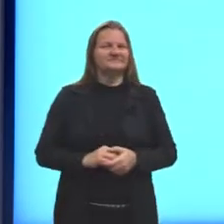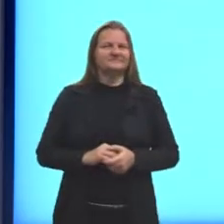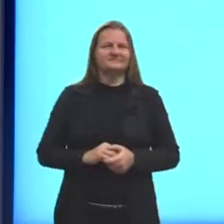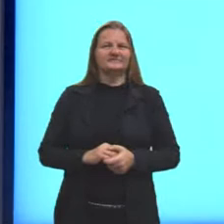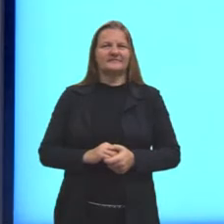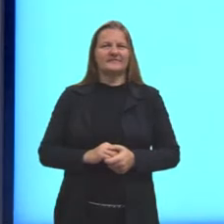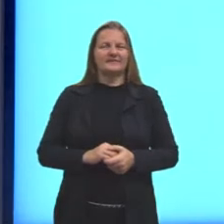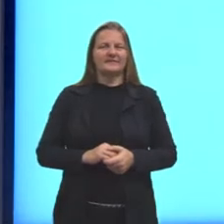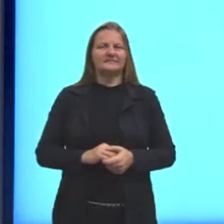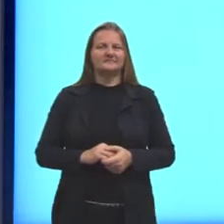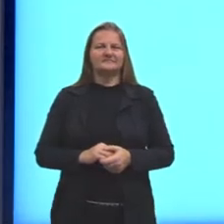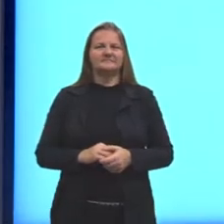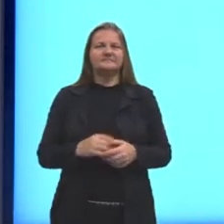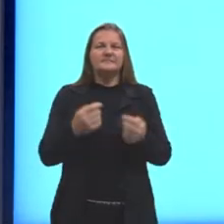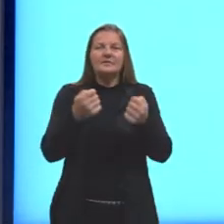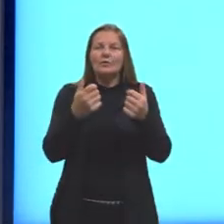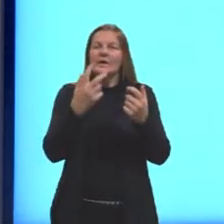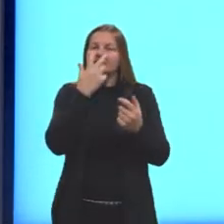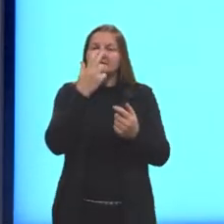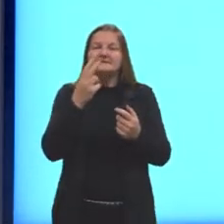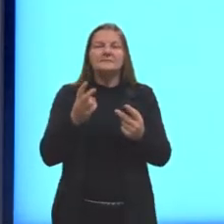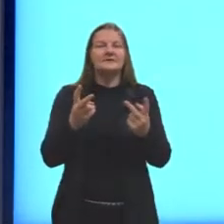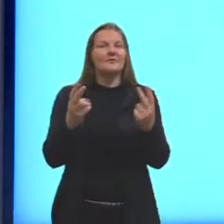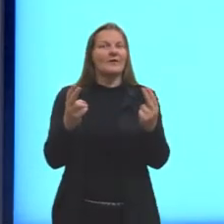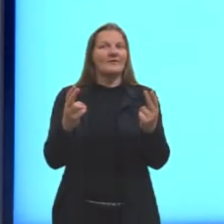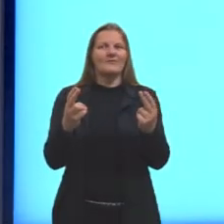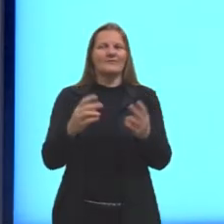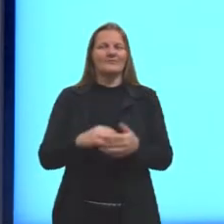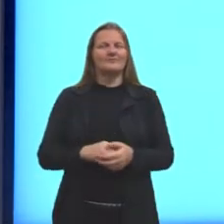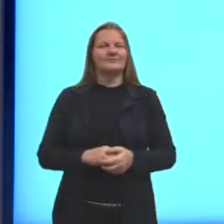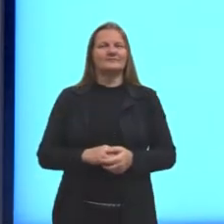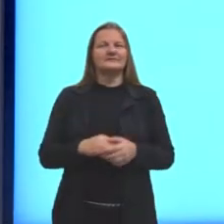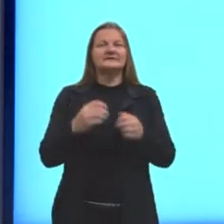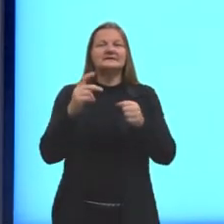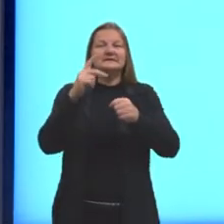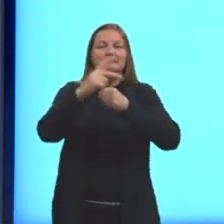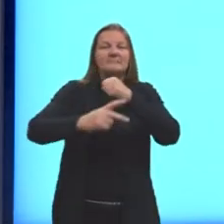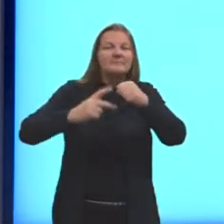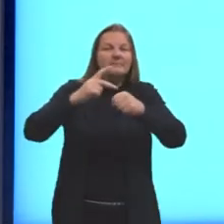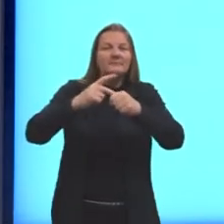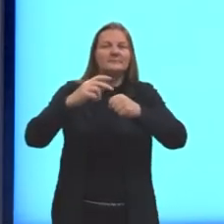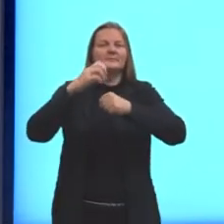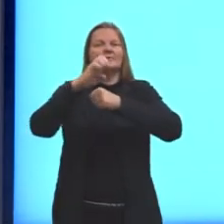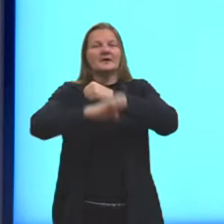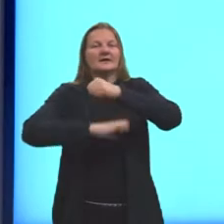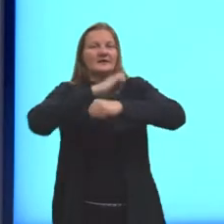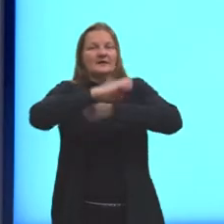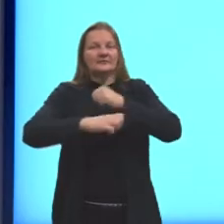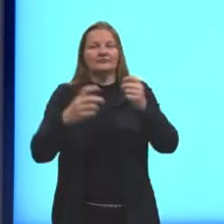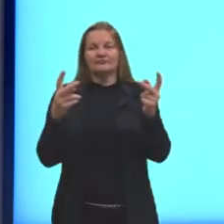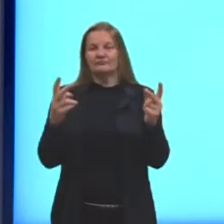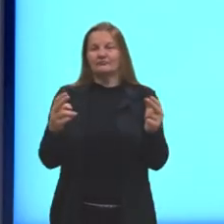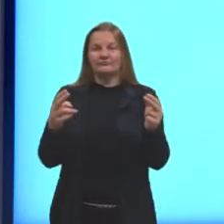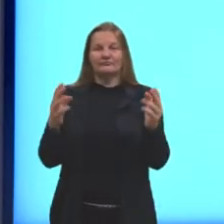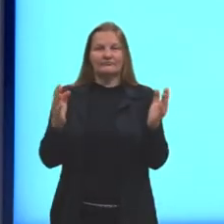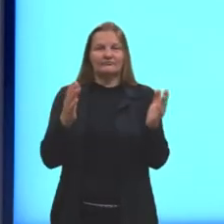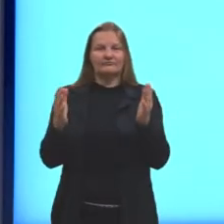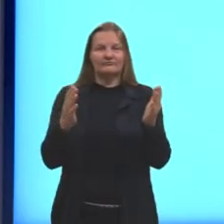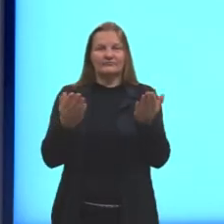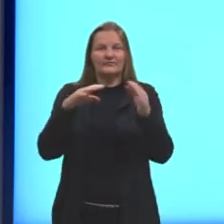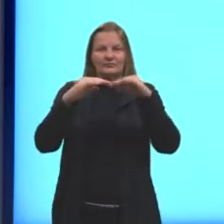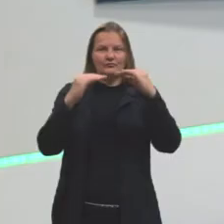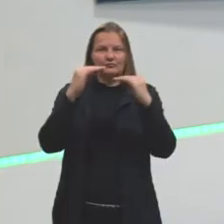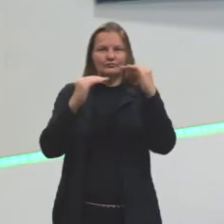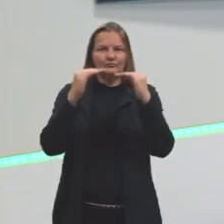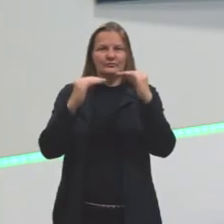a gente tem a mesma quantidade tá E aí quando a gente tem a mesma quantidade de prótons e elétrons a gente chama né que